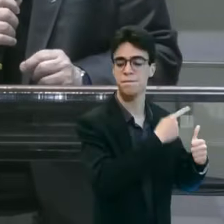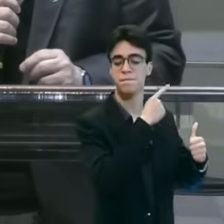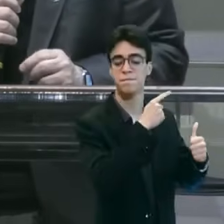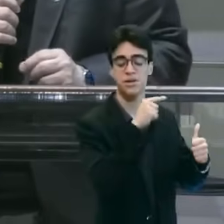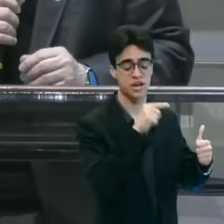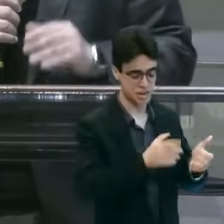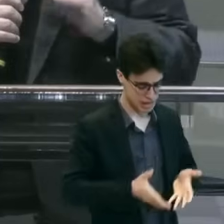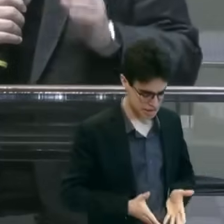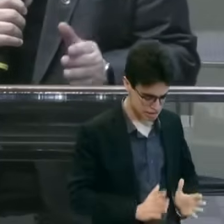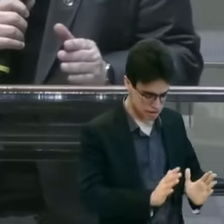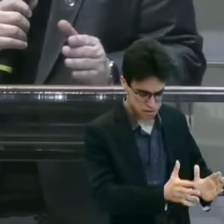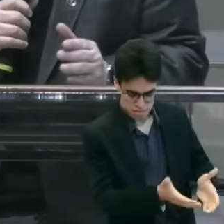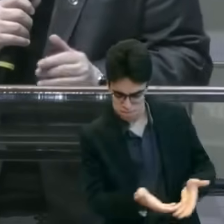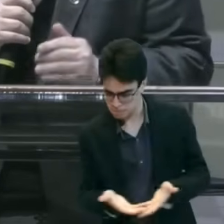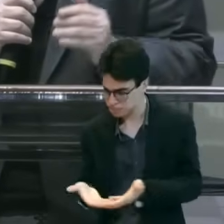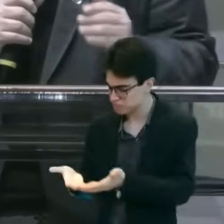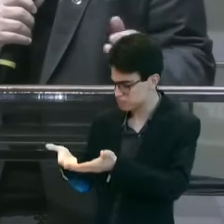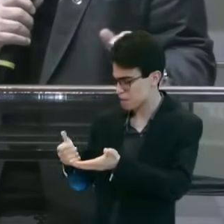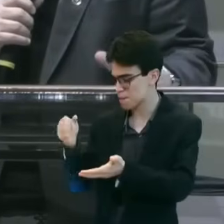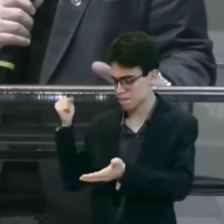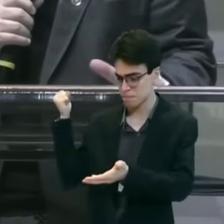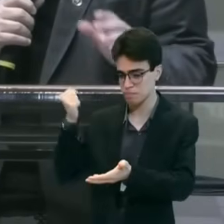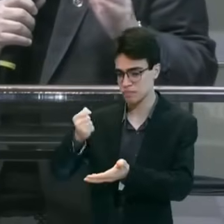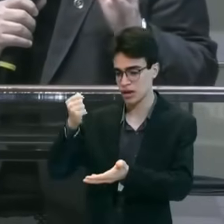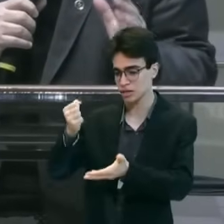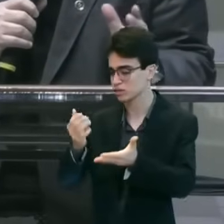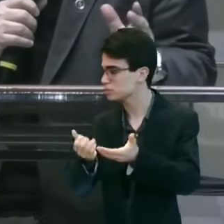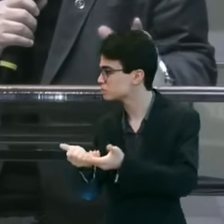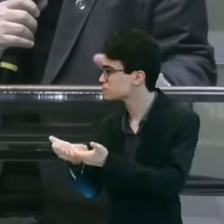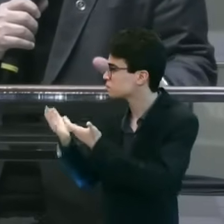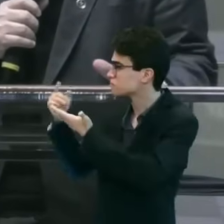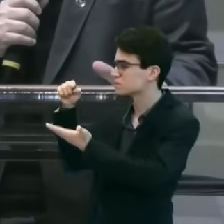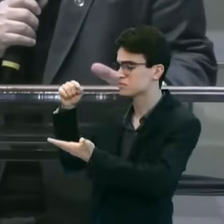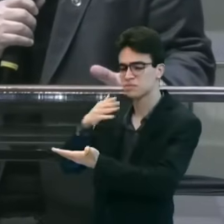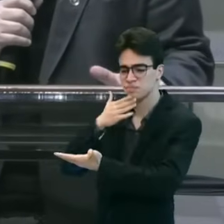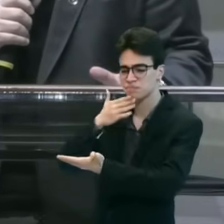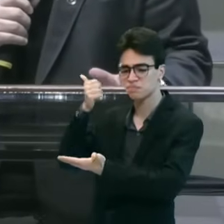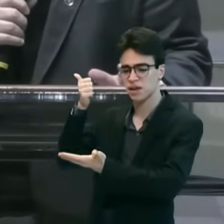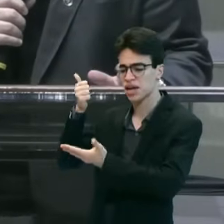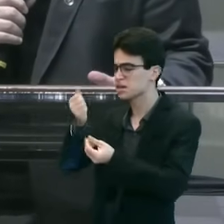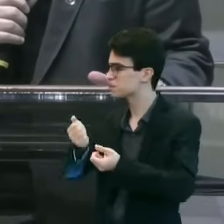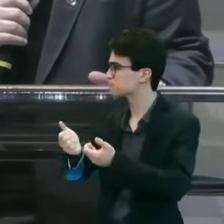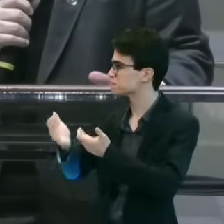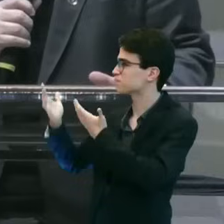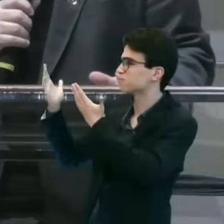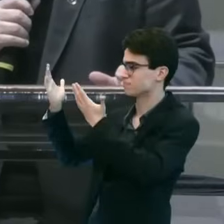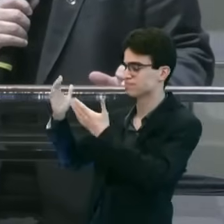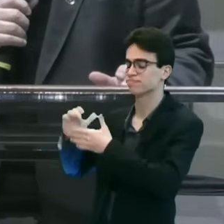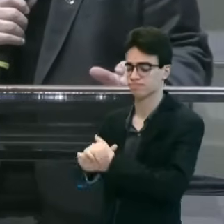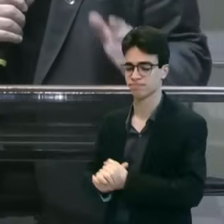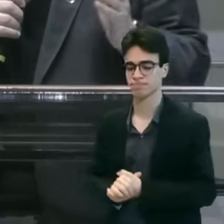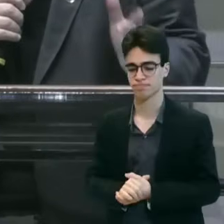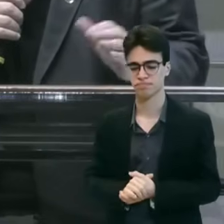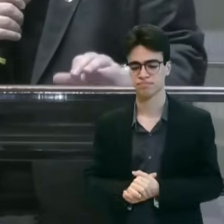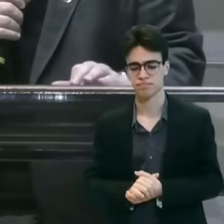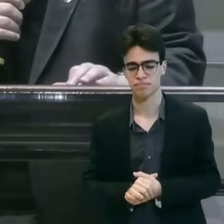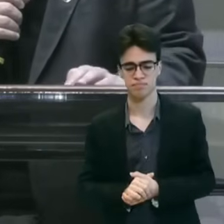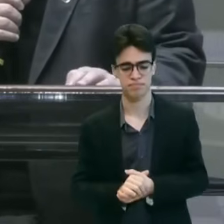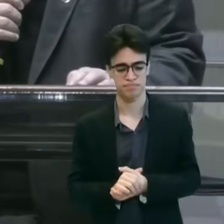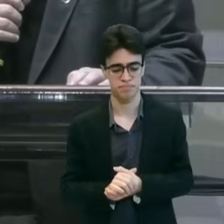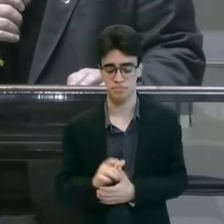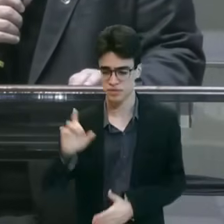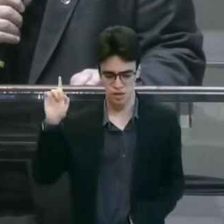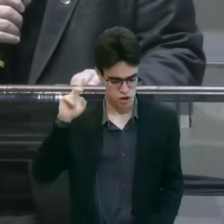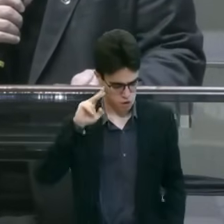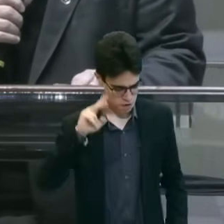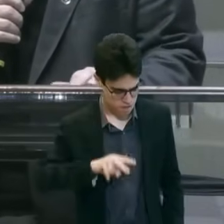do seu rebanho, matou-o e ofereceu as melhores partes ao Senhor. O Senhor